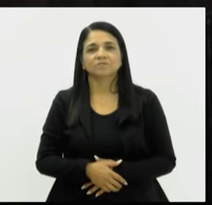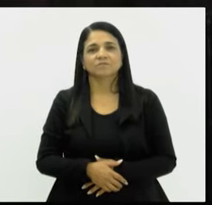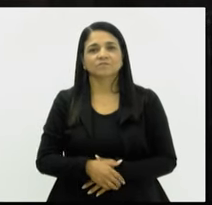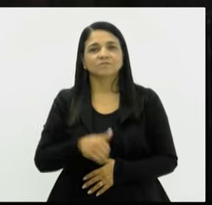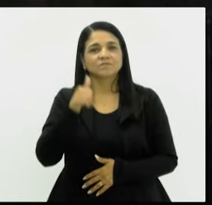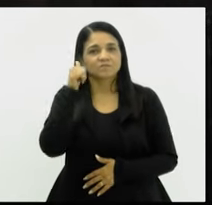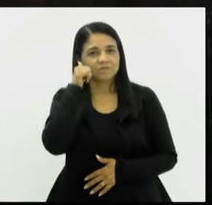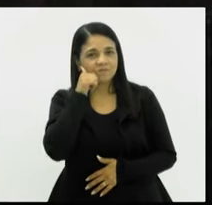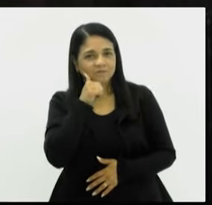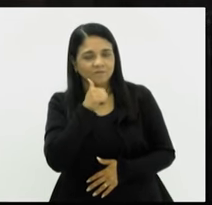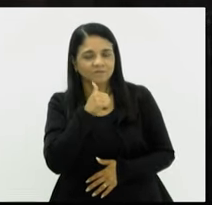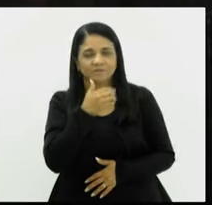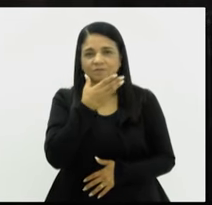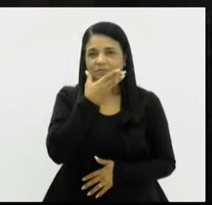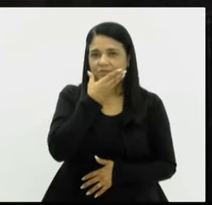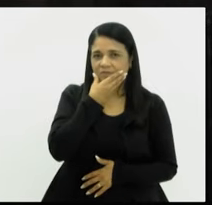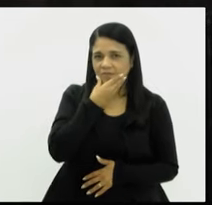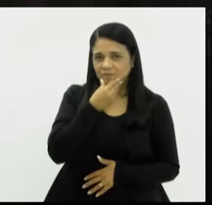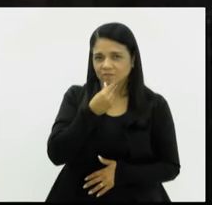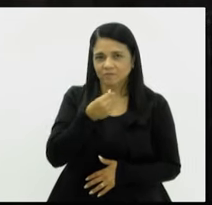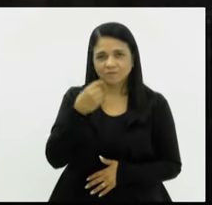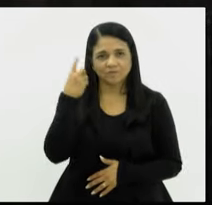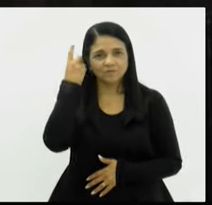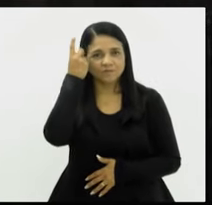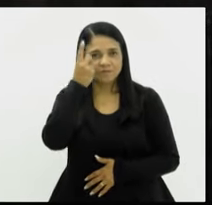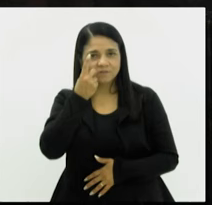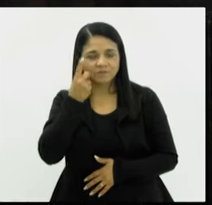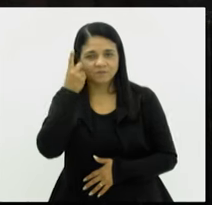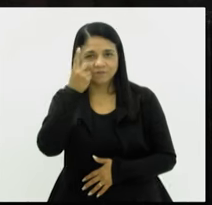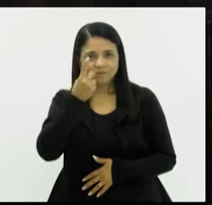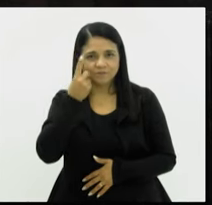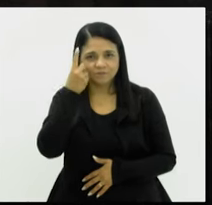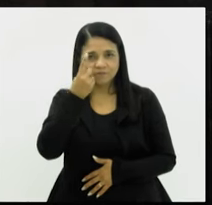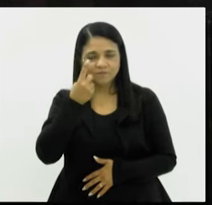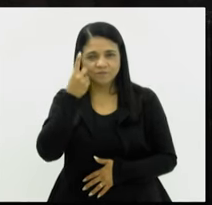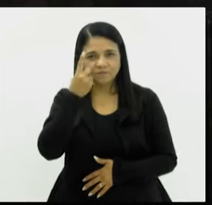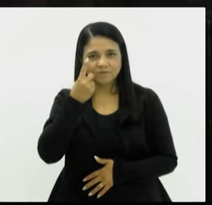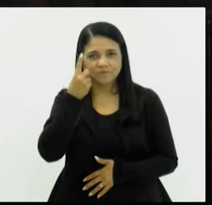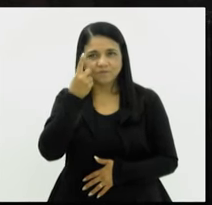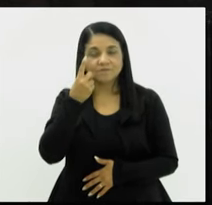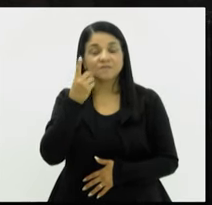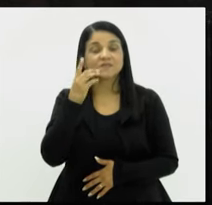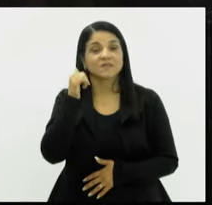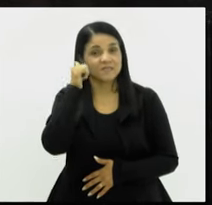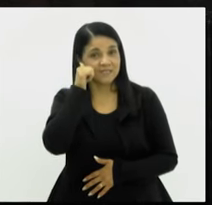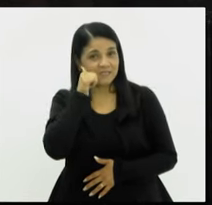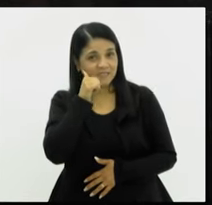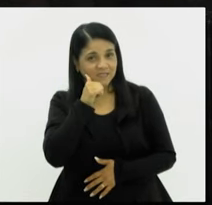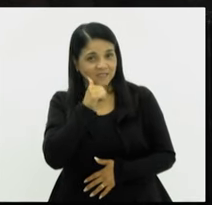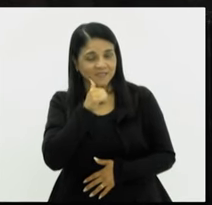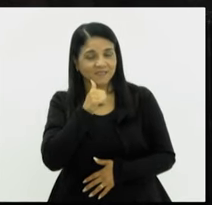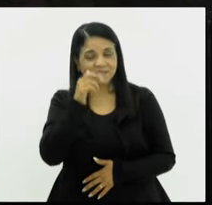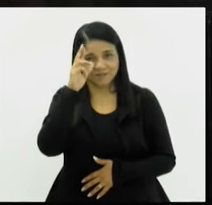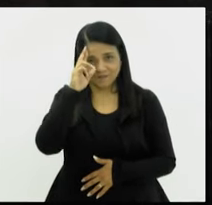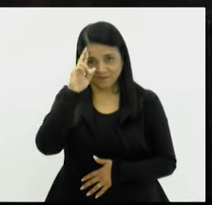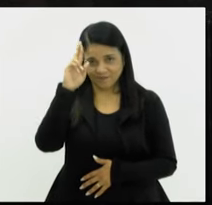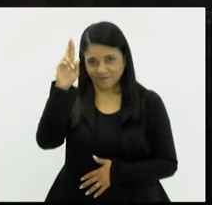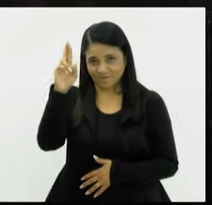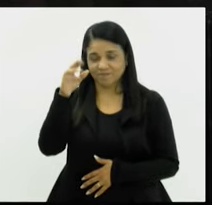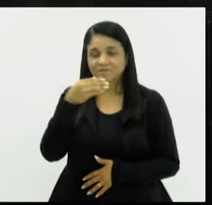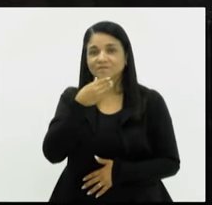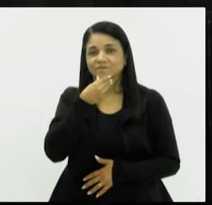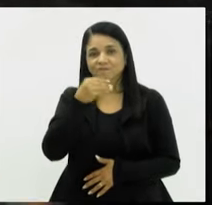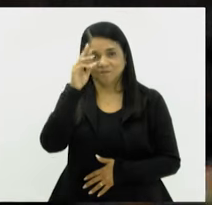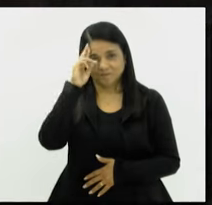Senhoras deputadas, senhores deputados, senhora presidente, deputada